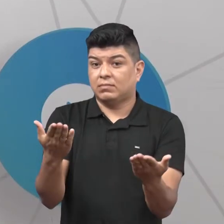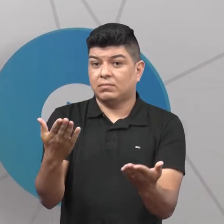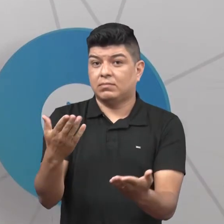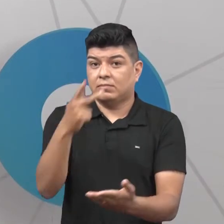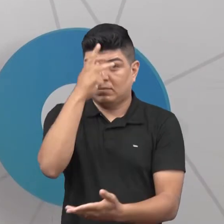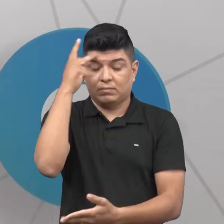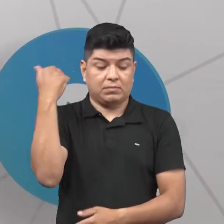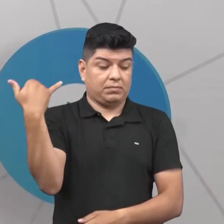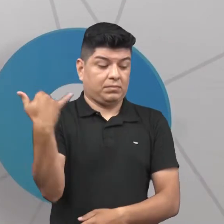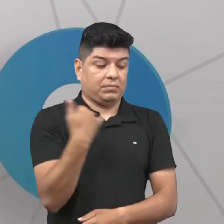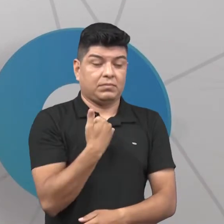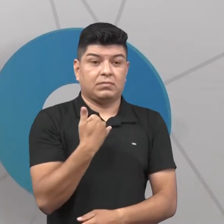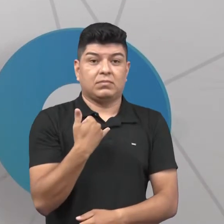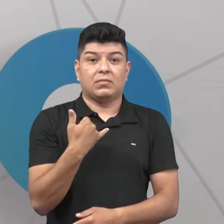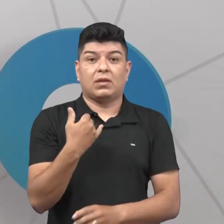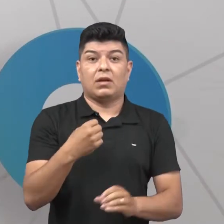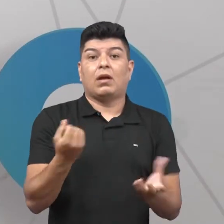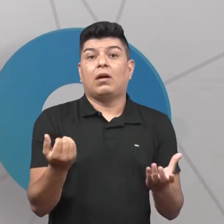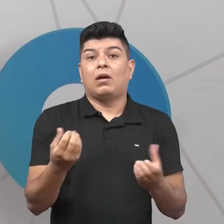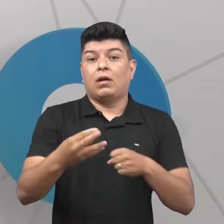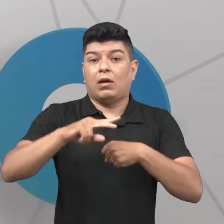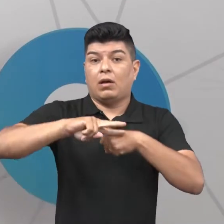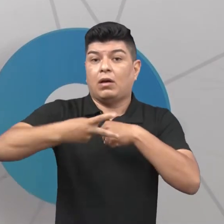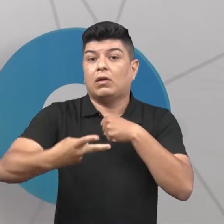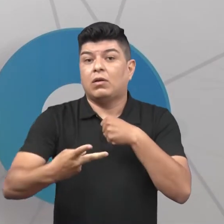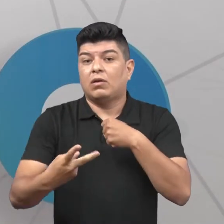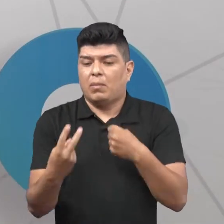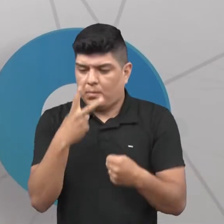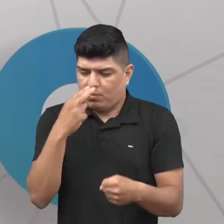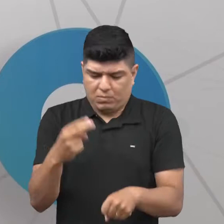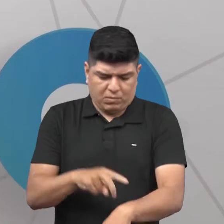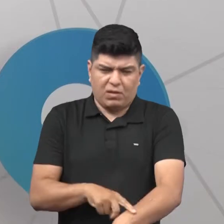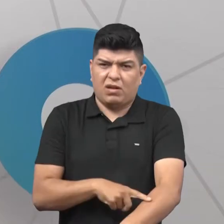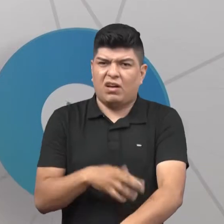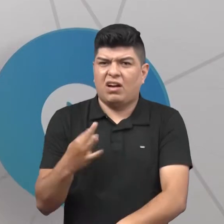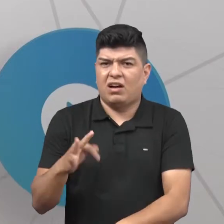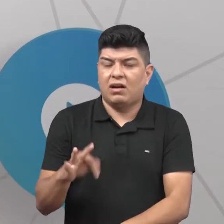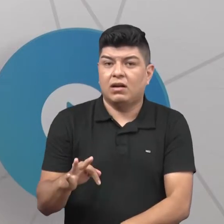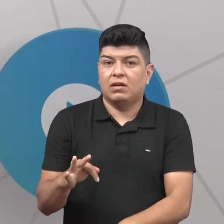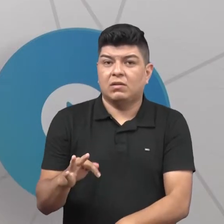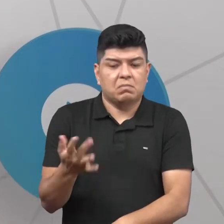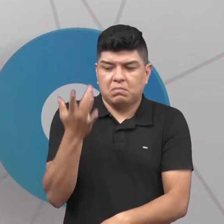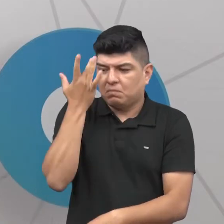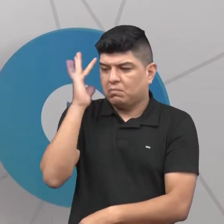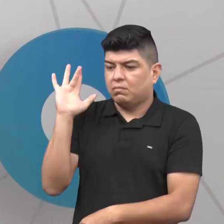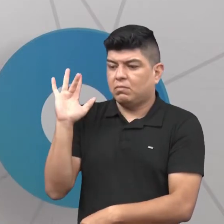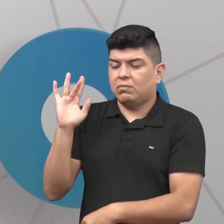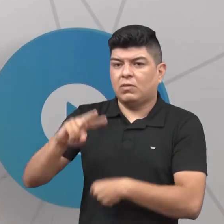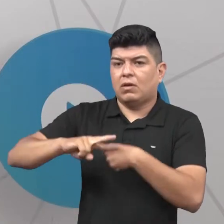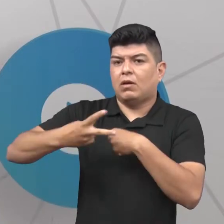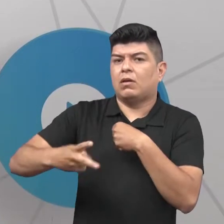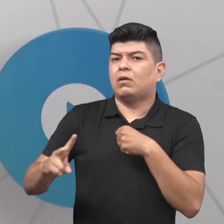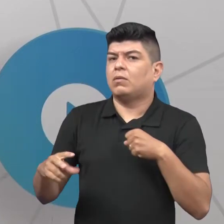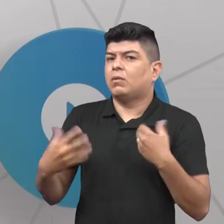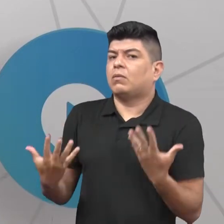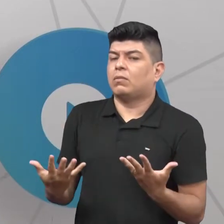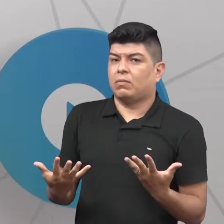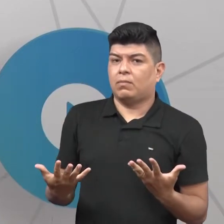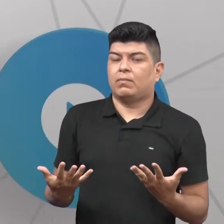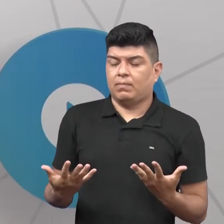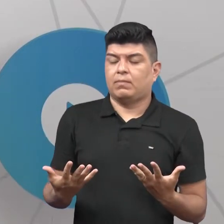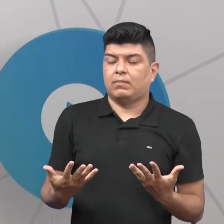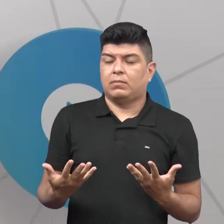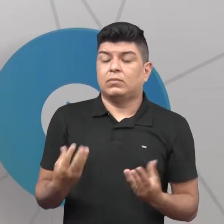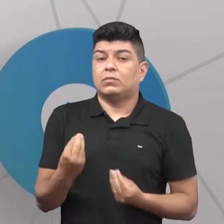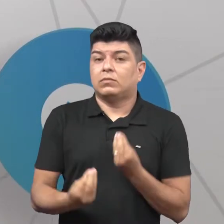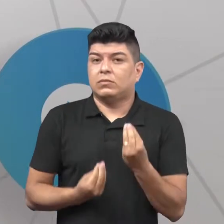fala, né, quais as consequências, que você pode se queimar, mas de repente você não sabe quais as consequências de se queimar.